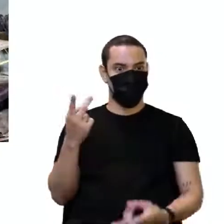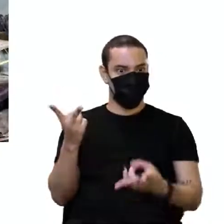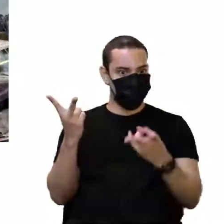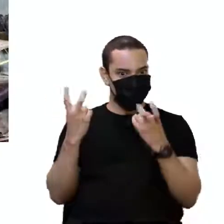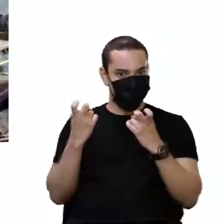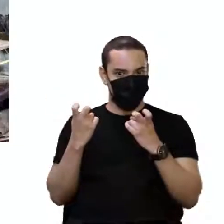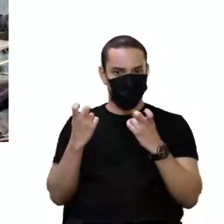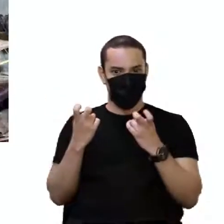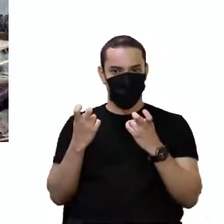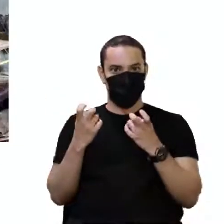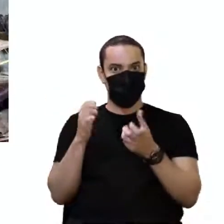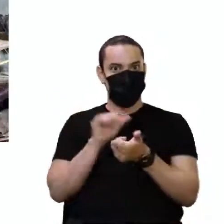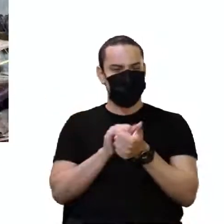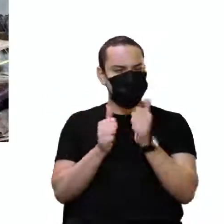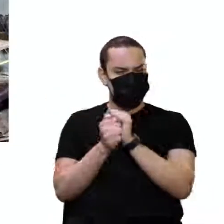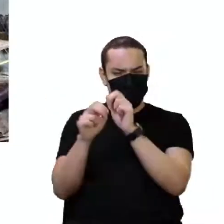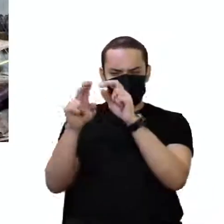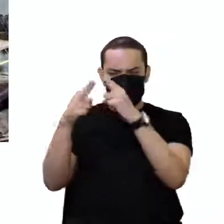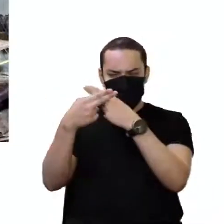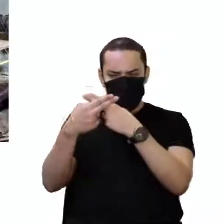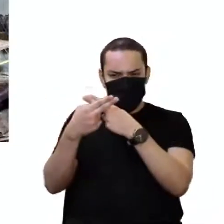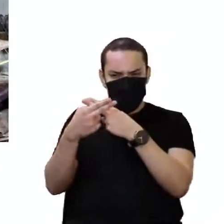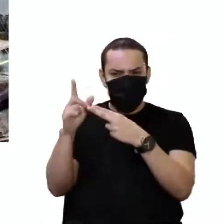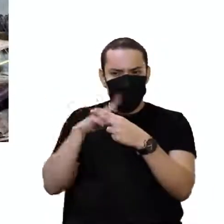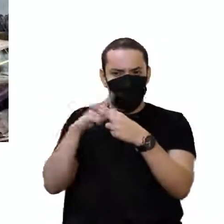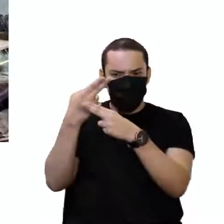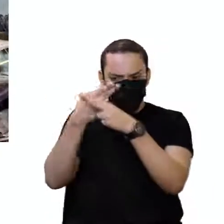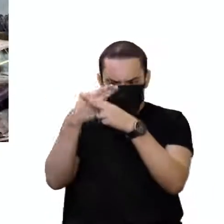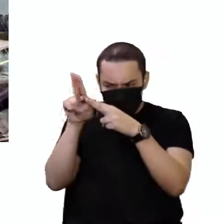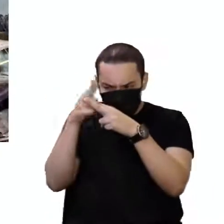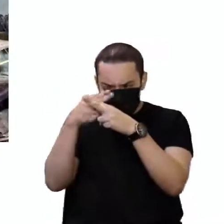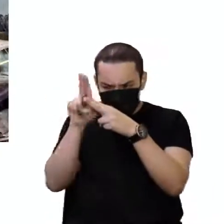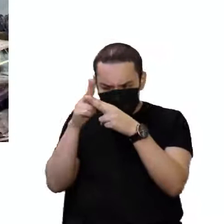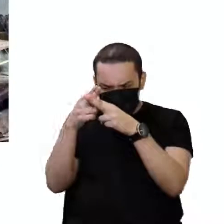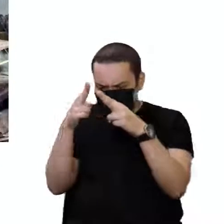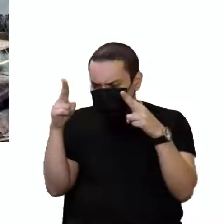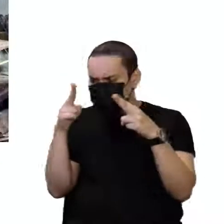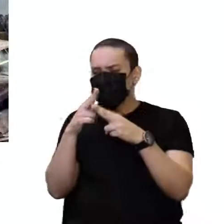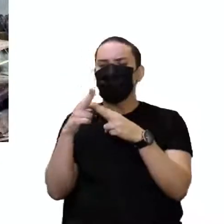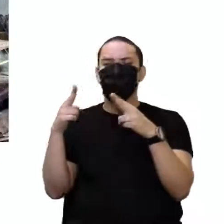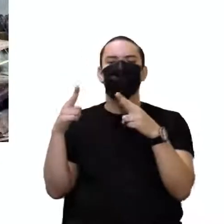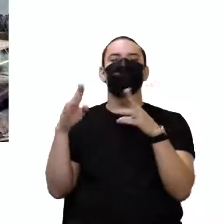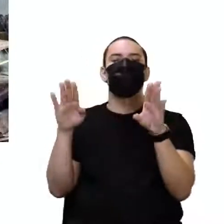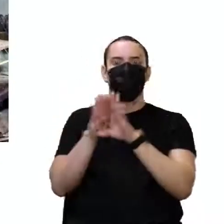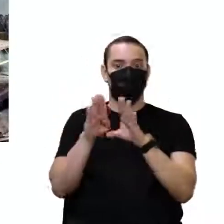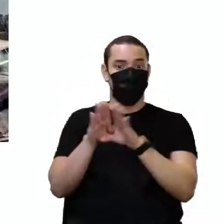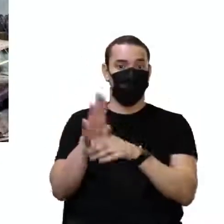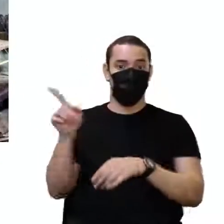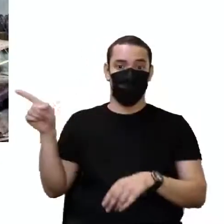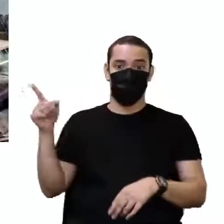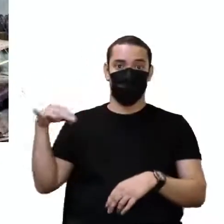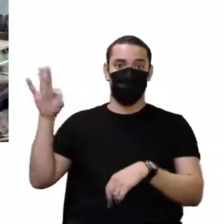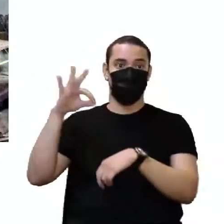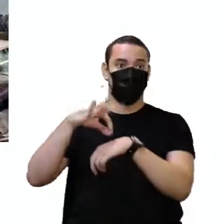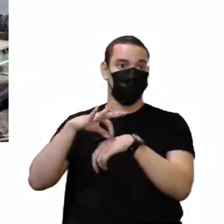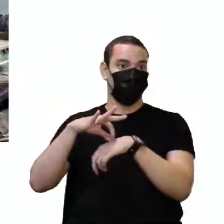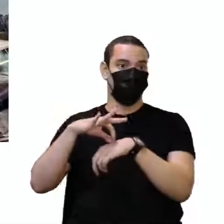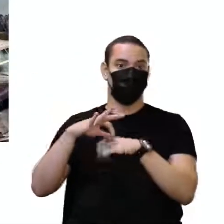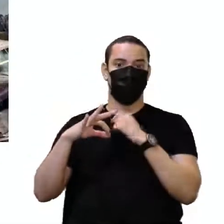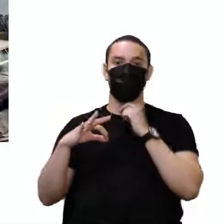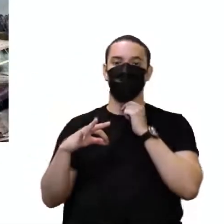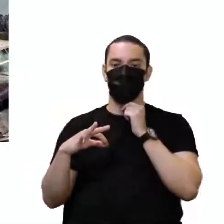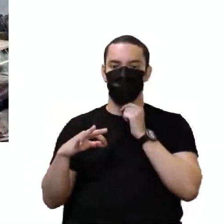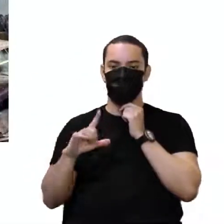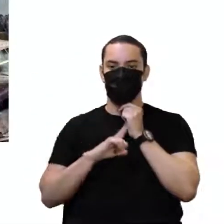pata aqui e as patinhas delas estão aí. A outra pata também aqui. É também um inseto que